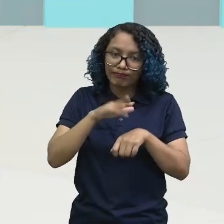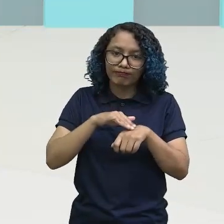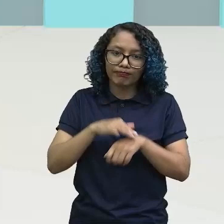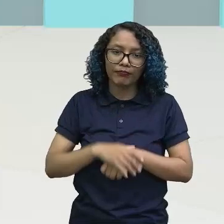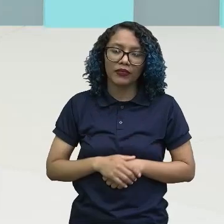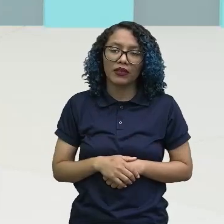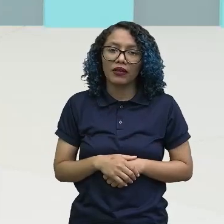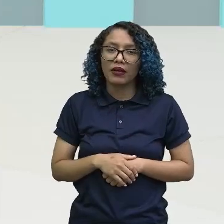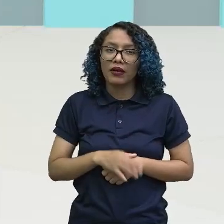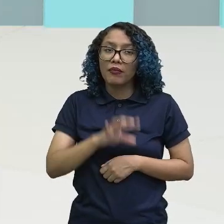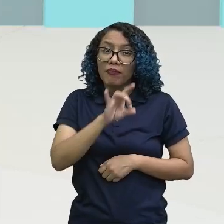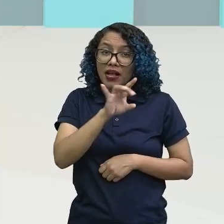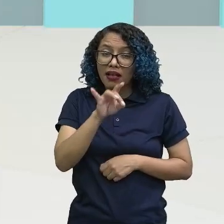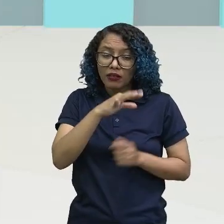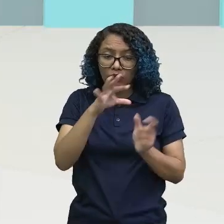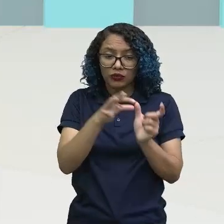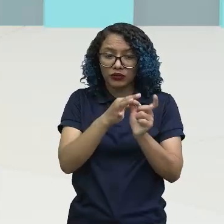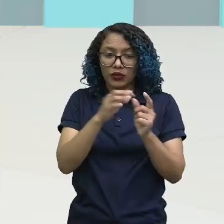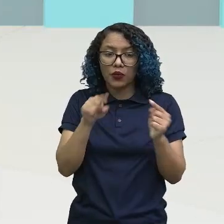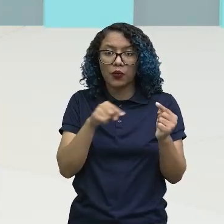existe o quê? Um sentido,